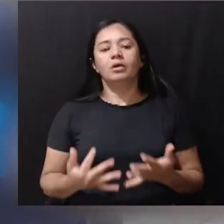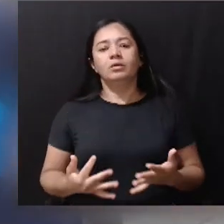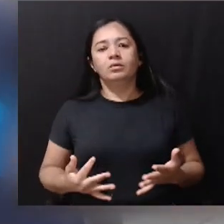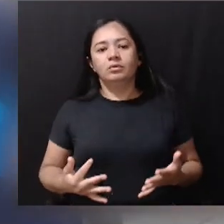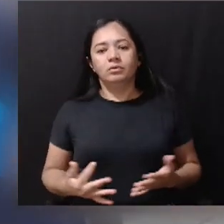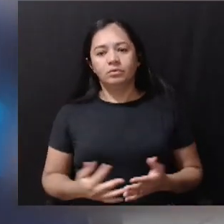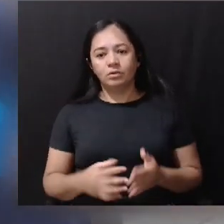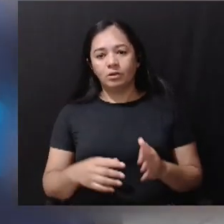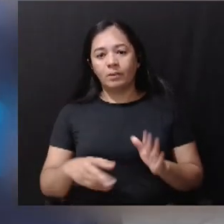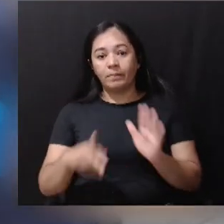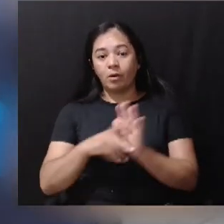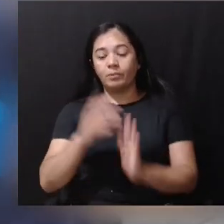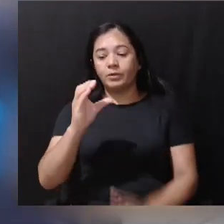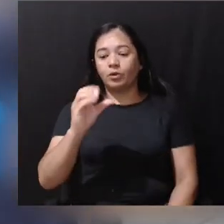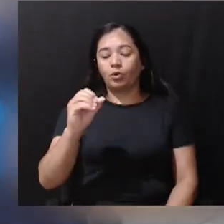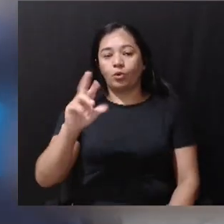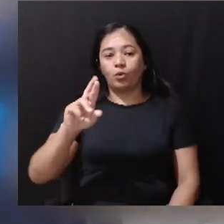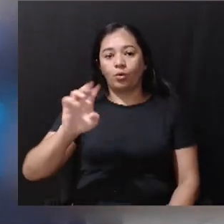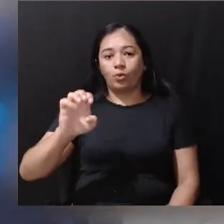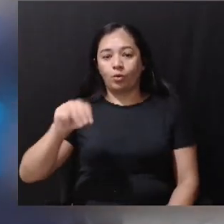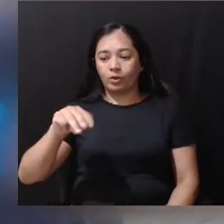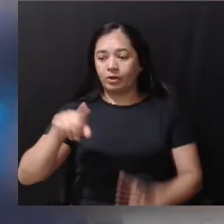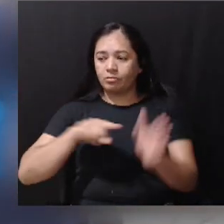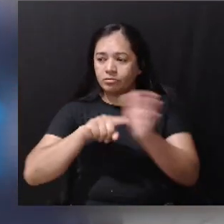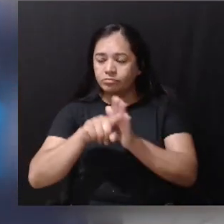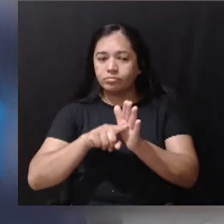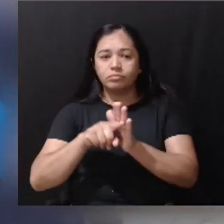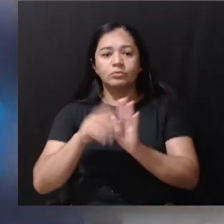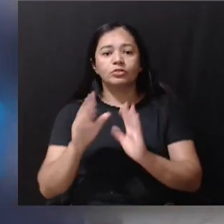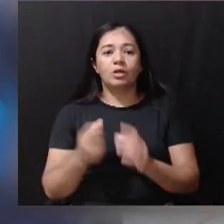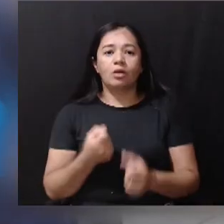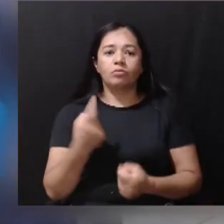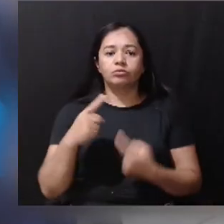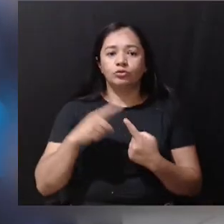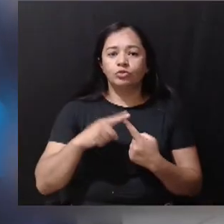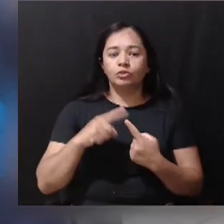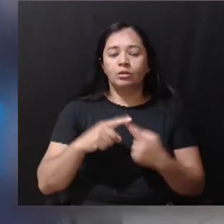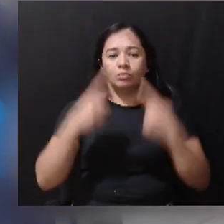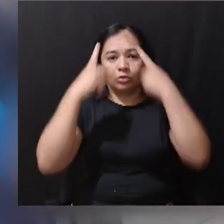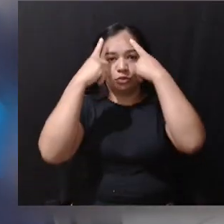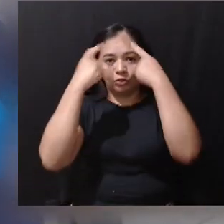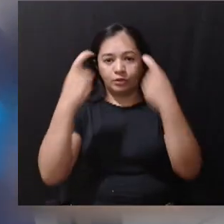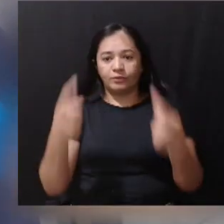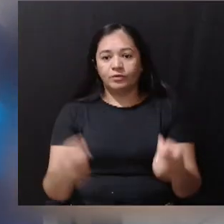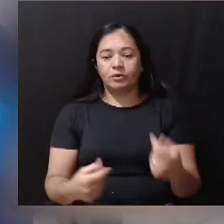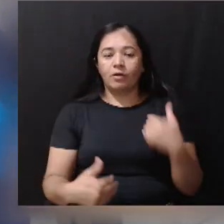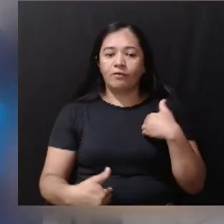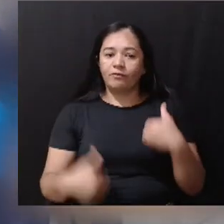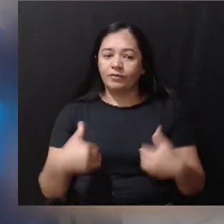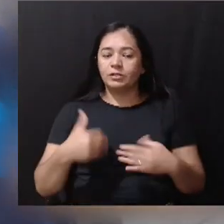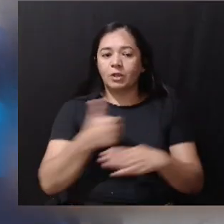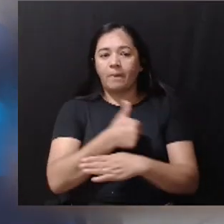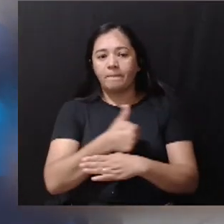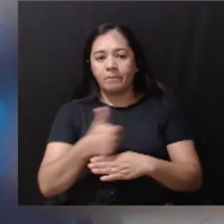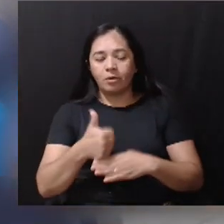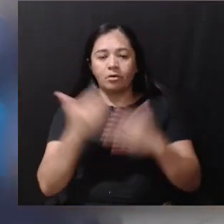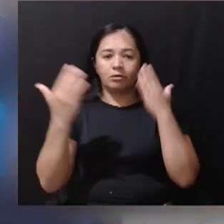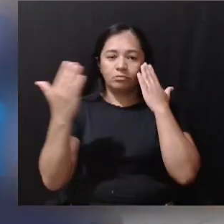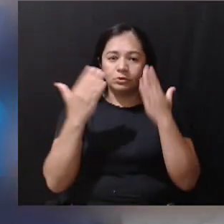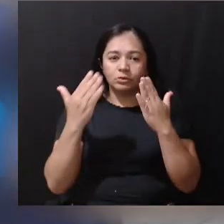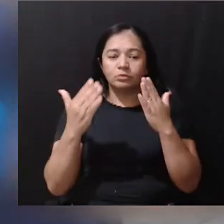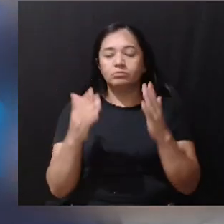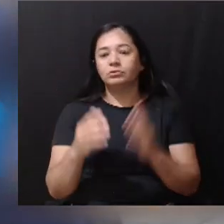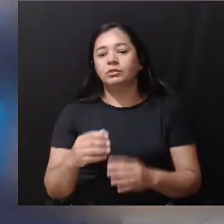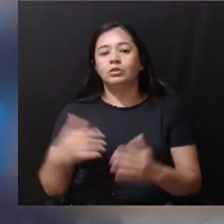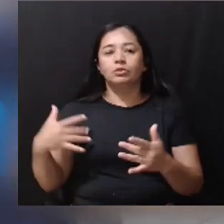pelo Conselho Regional de Enfermagem, que já receberam algum tipo de violência física, moral, psicológica nesses últimos 3 anos.